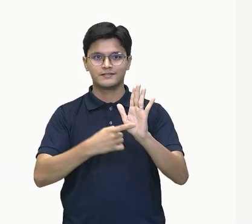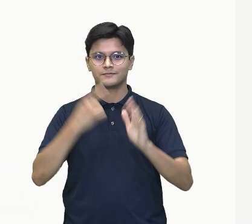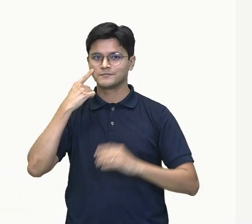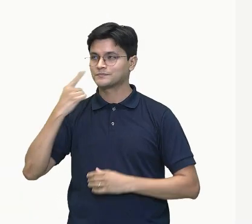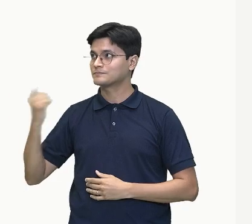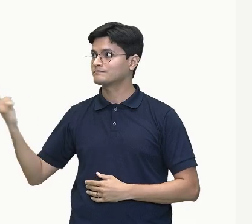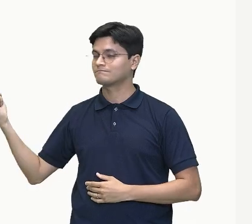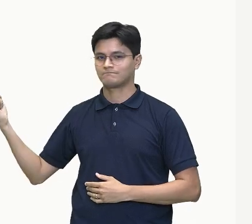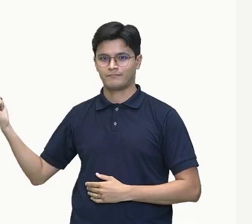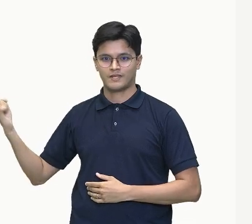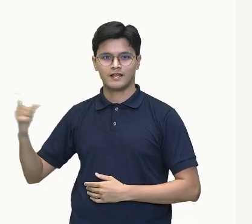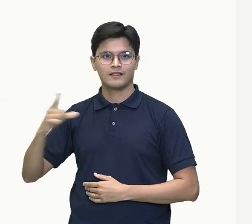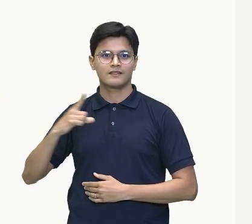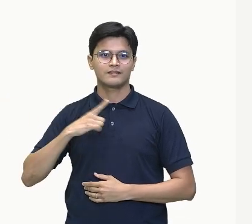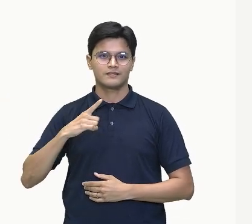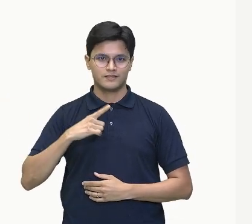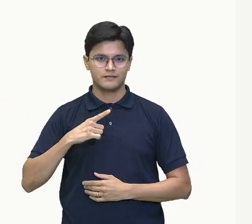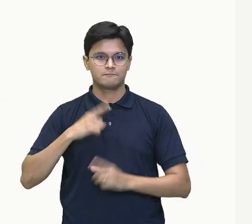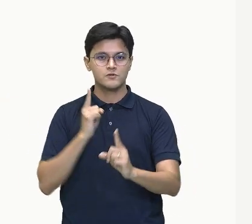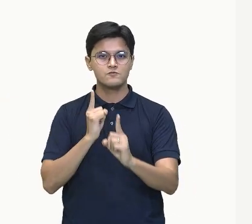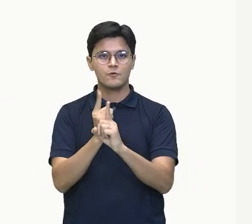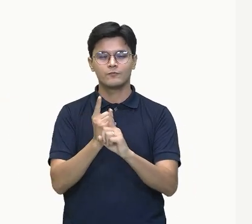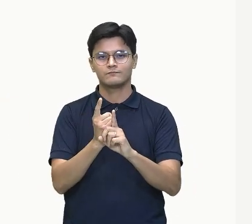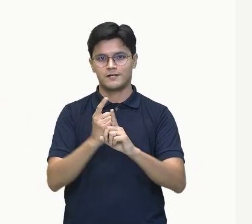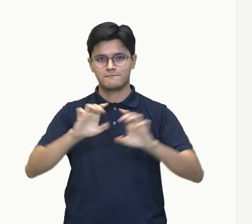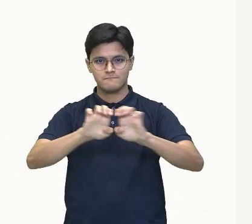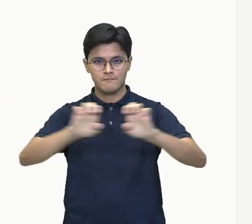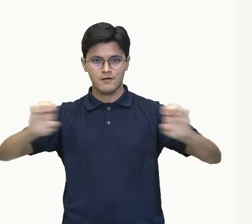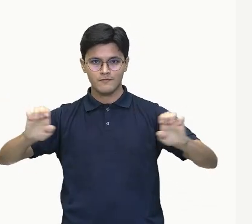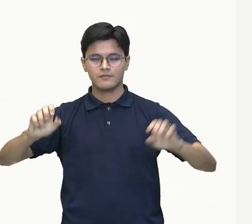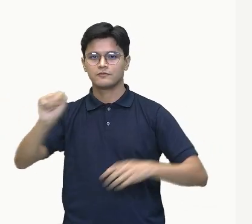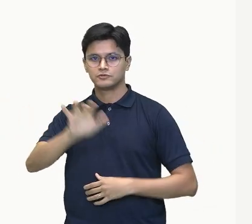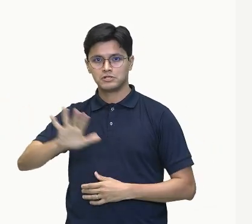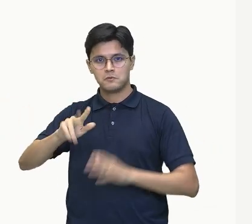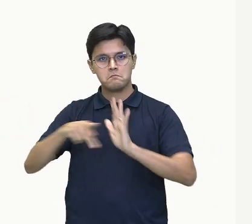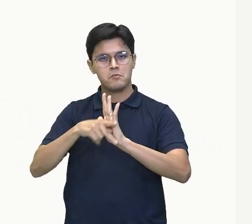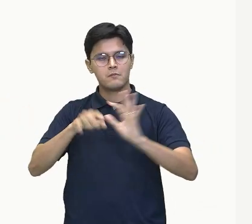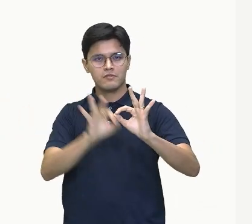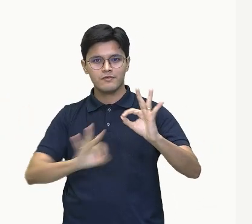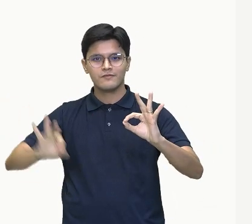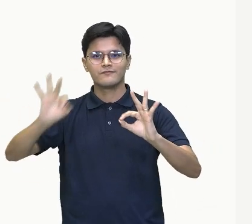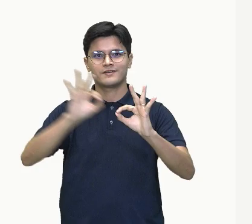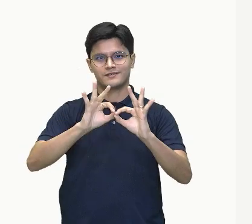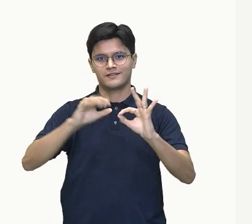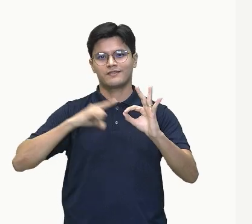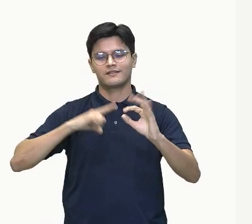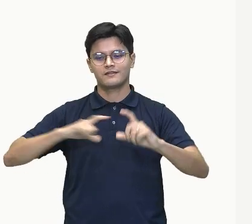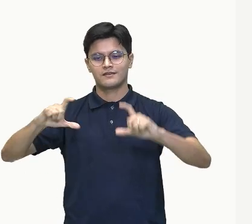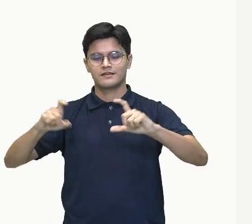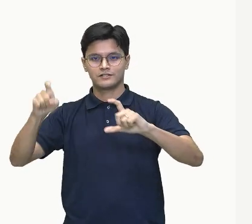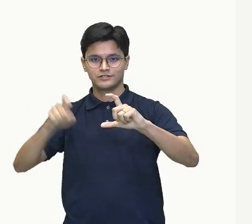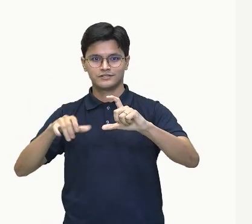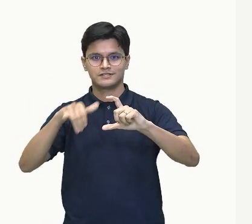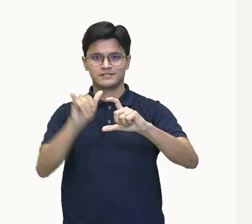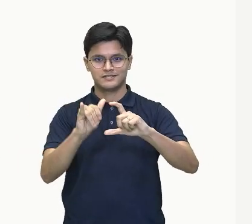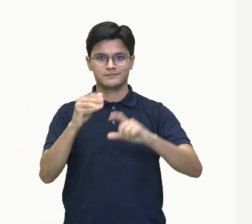Nós temos aí, ó, que determinar a equação geral da circunferência, onde a coordenada do centro é 3 e 5 e o seu raio é igual